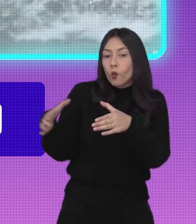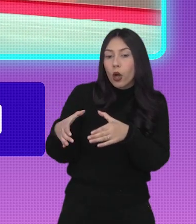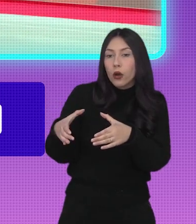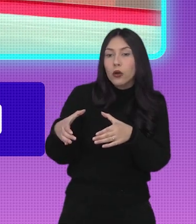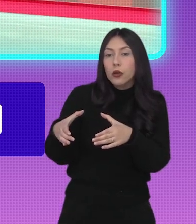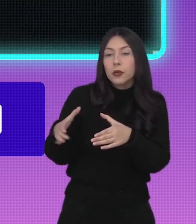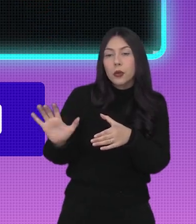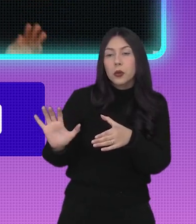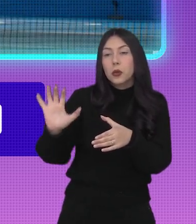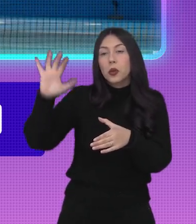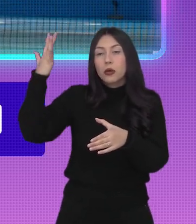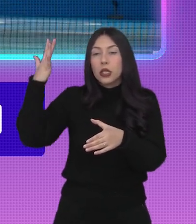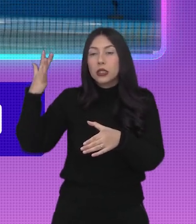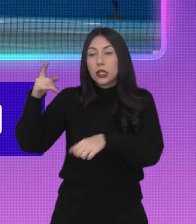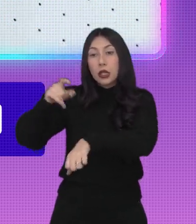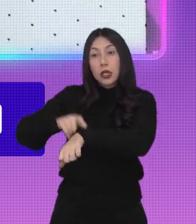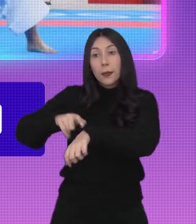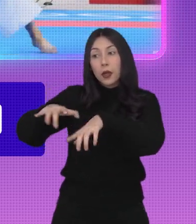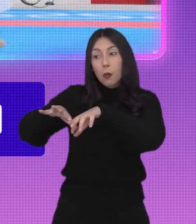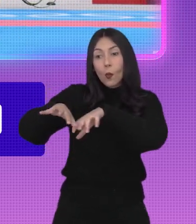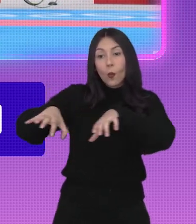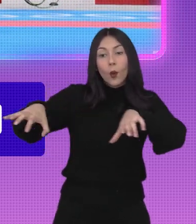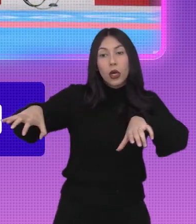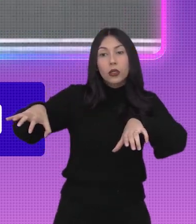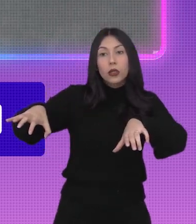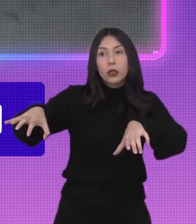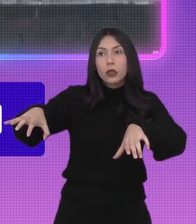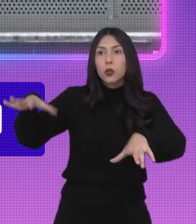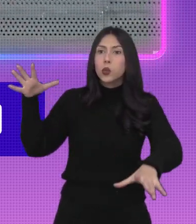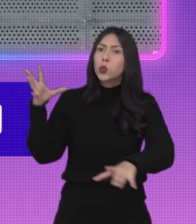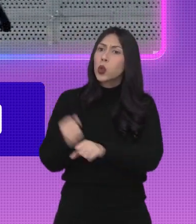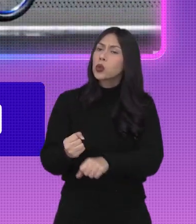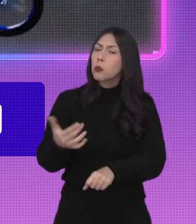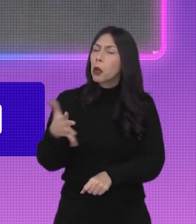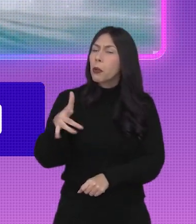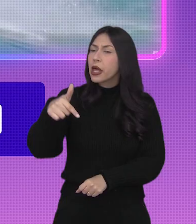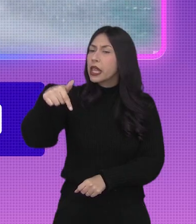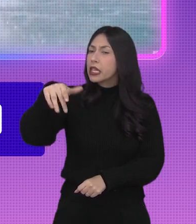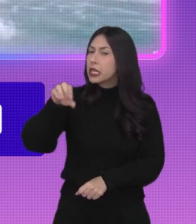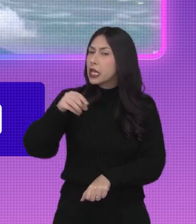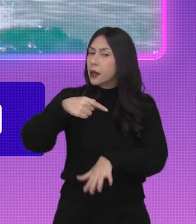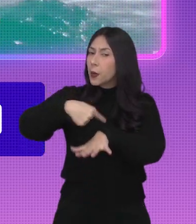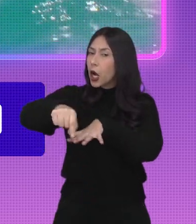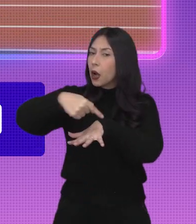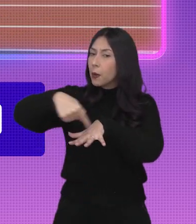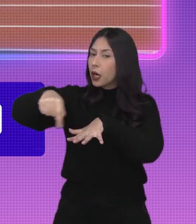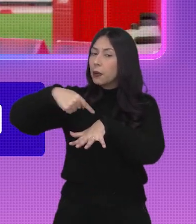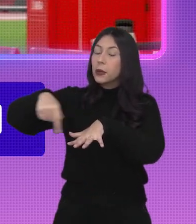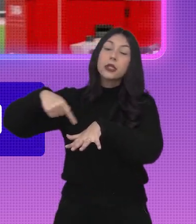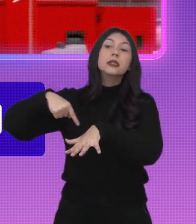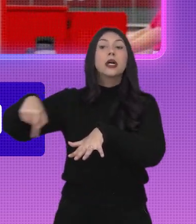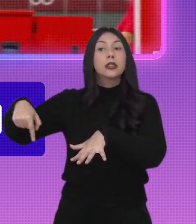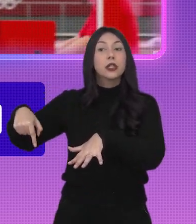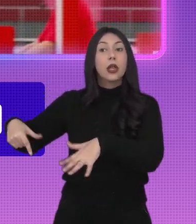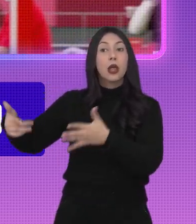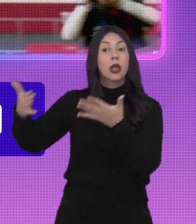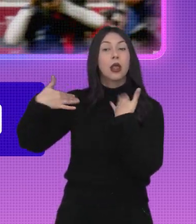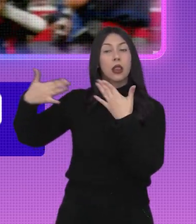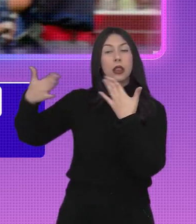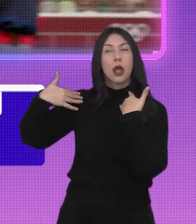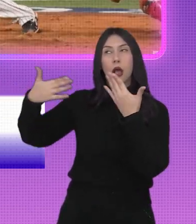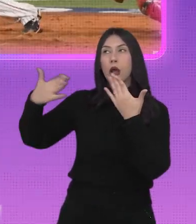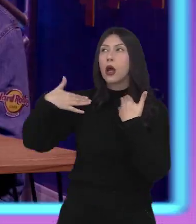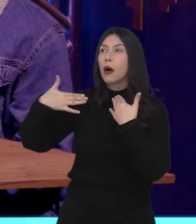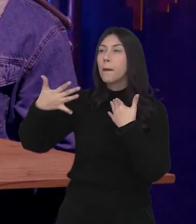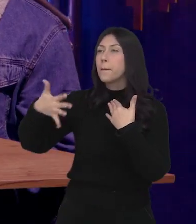grupo, vamos dizer assim, mas acontecem em momentos diferentes, são mais de 70 modalidades, né? As Olimpíadas de verão